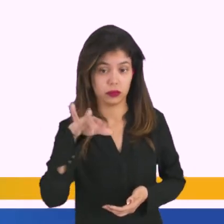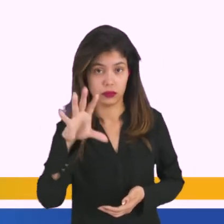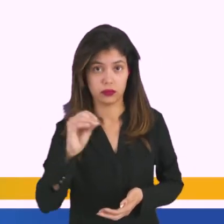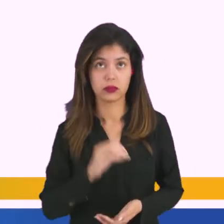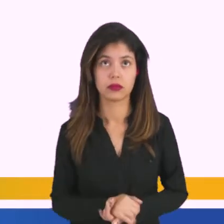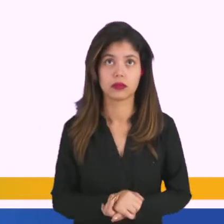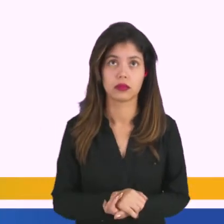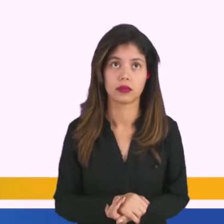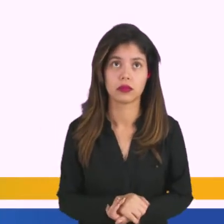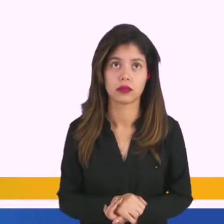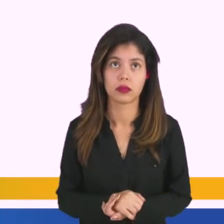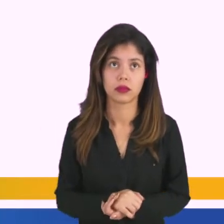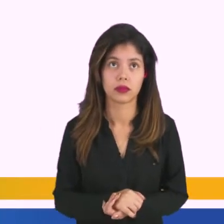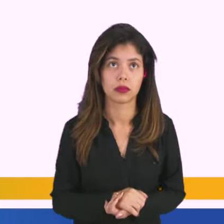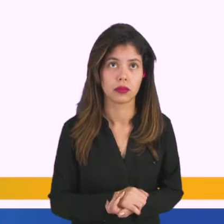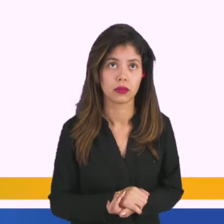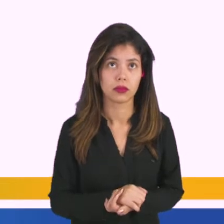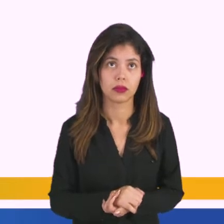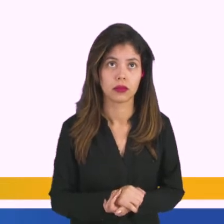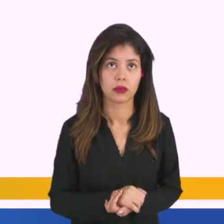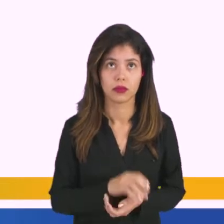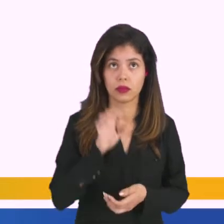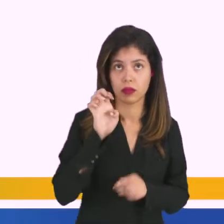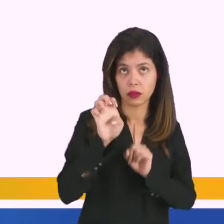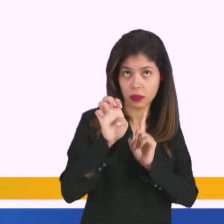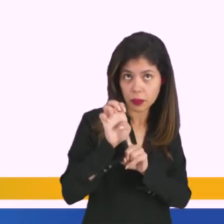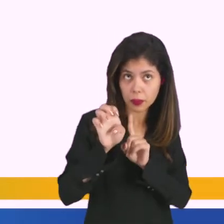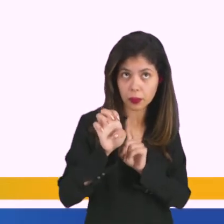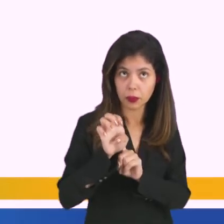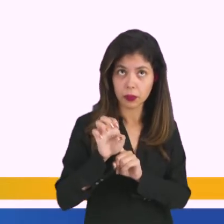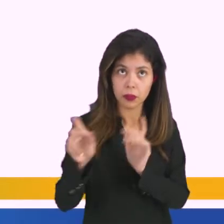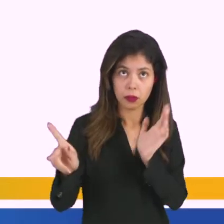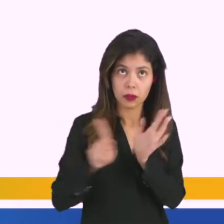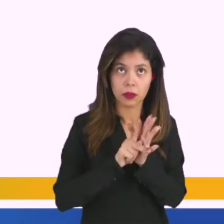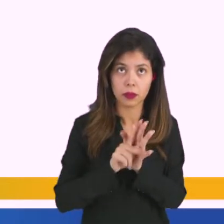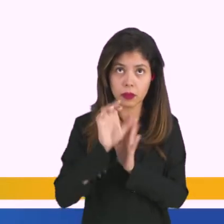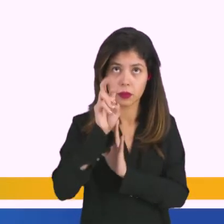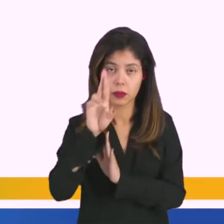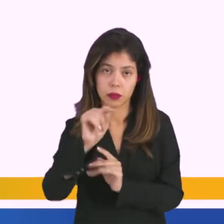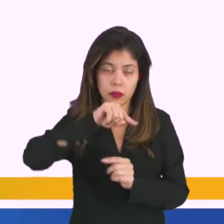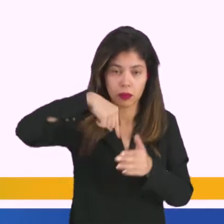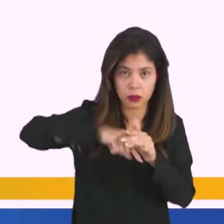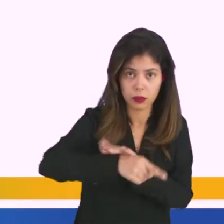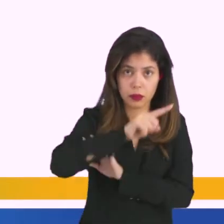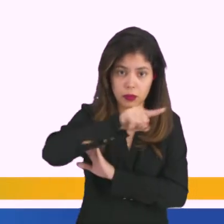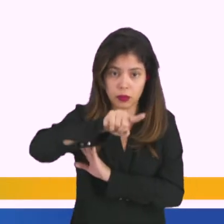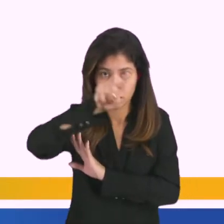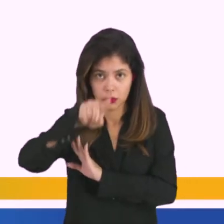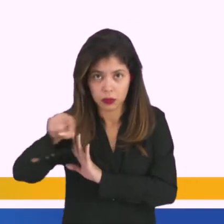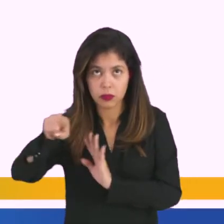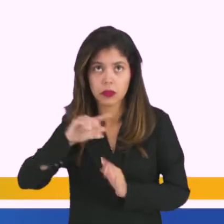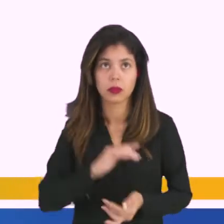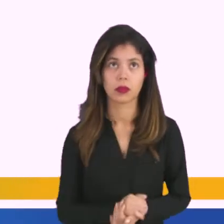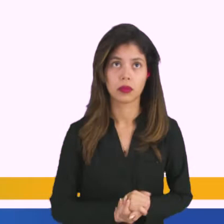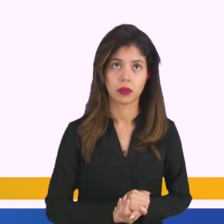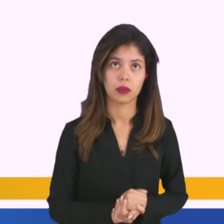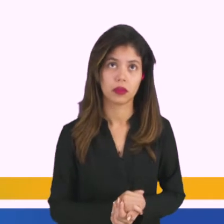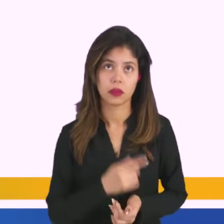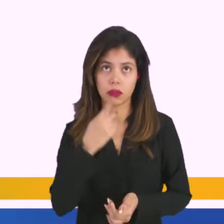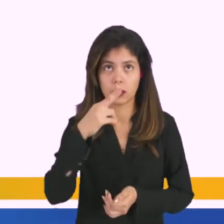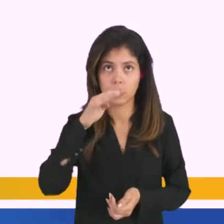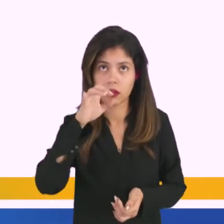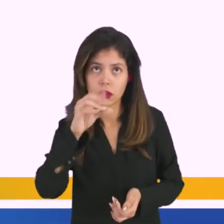espaço vazio, E um determinado evento contido dentro desse espaço ômega. Então,